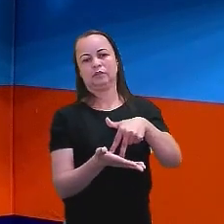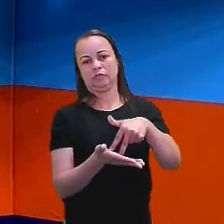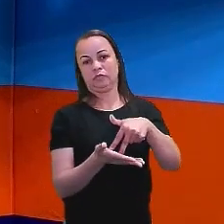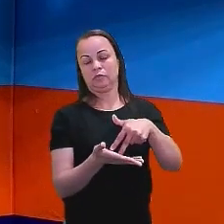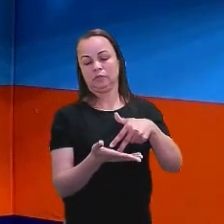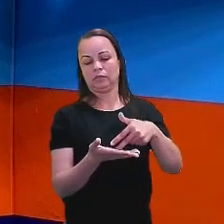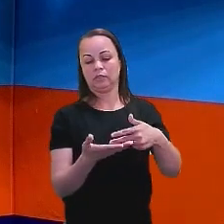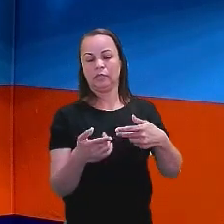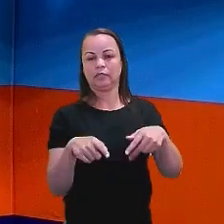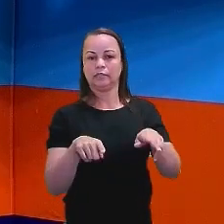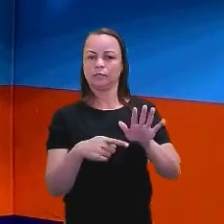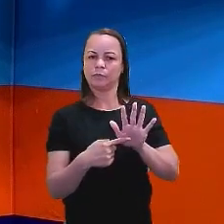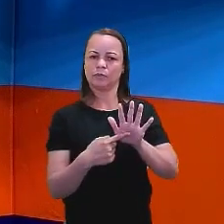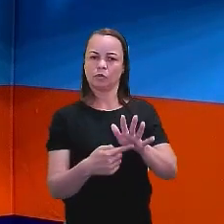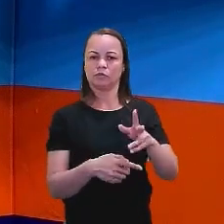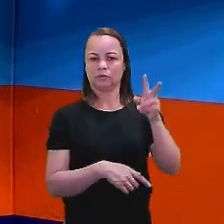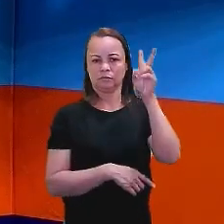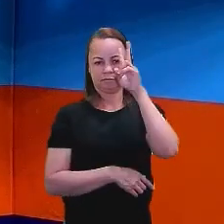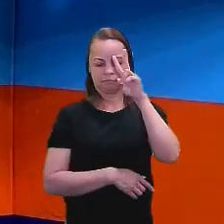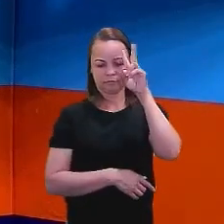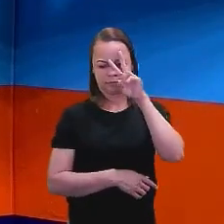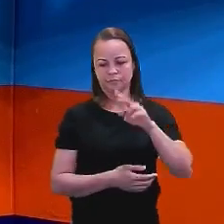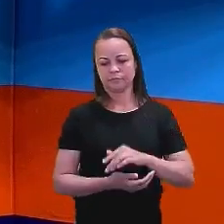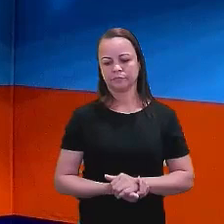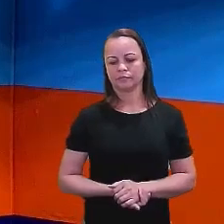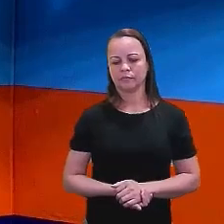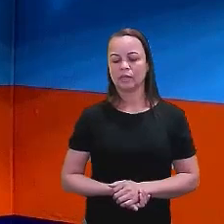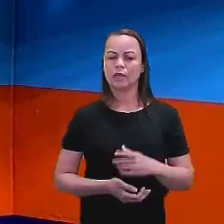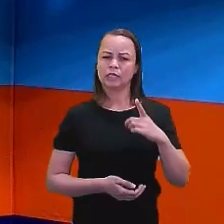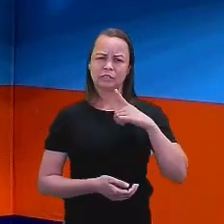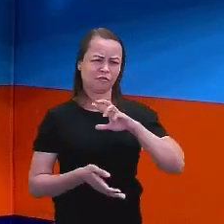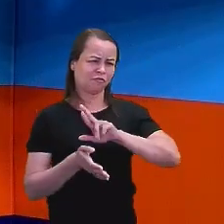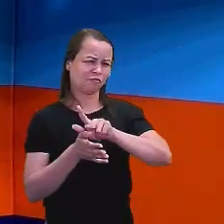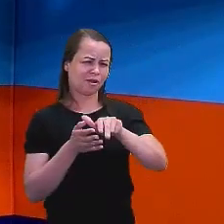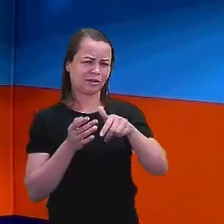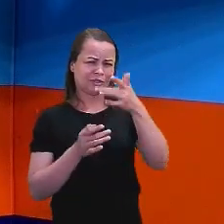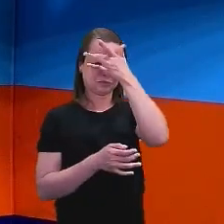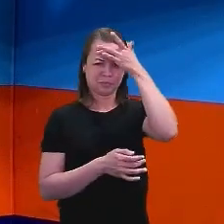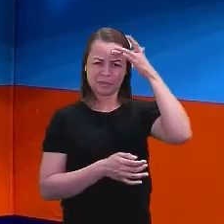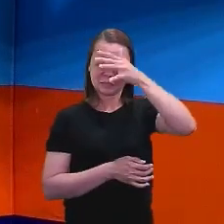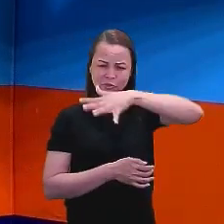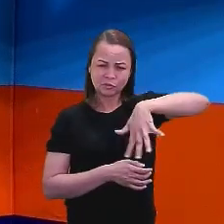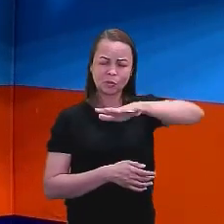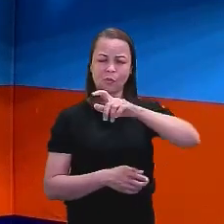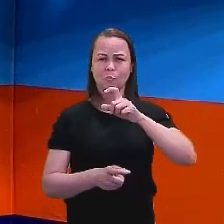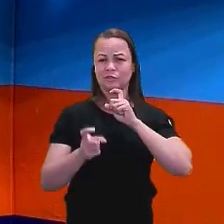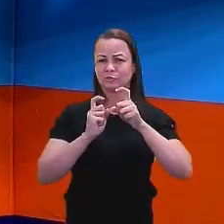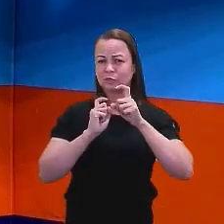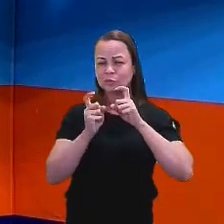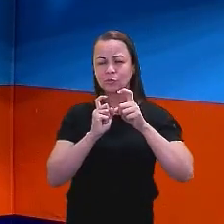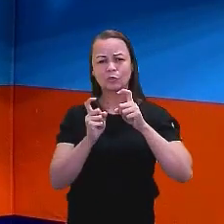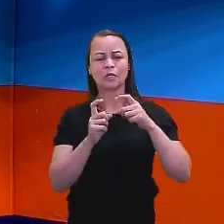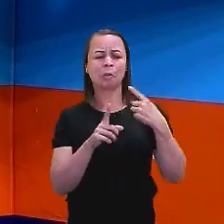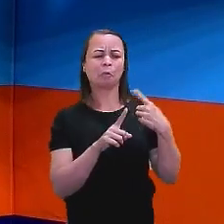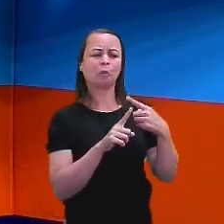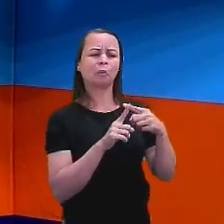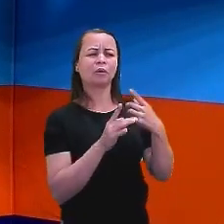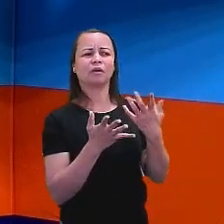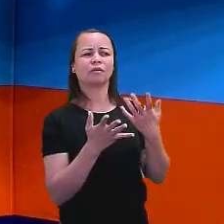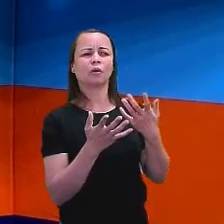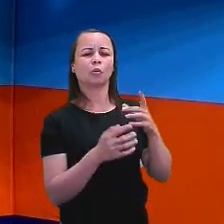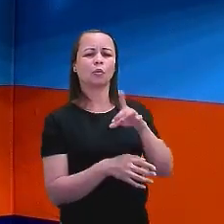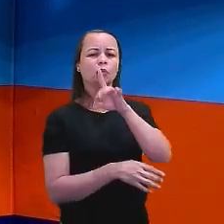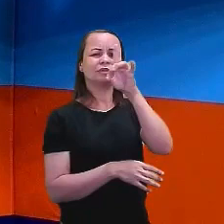reparação histórica. Então, muitas pessoas, discutem por que não o Dia da